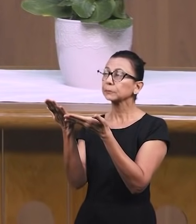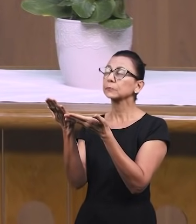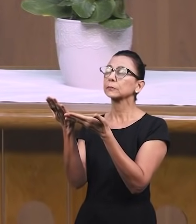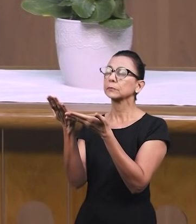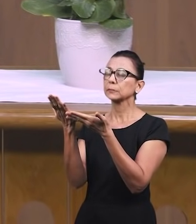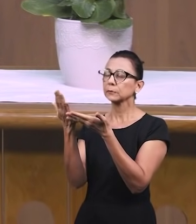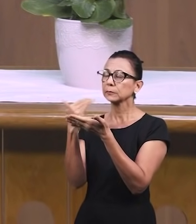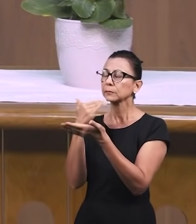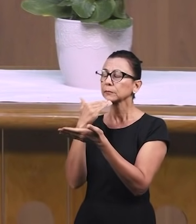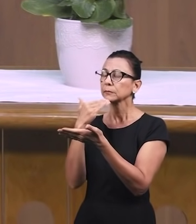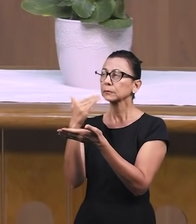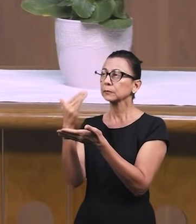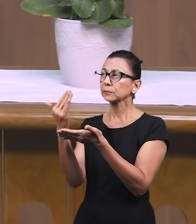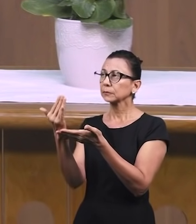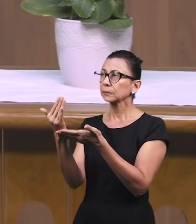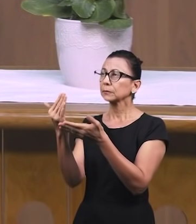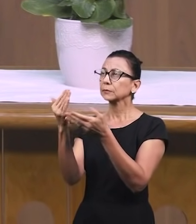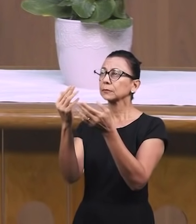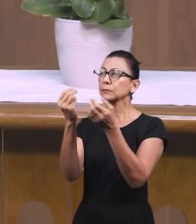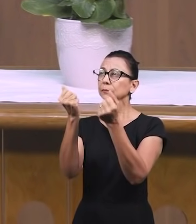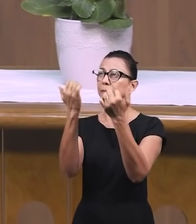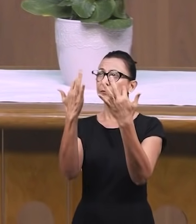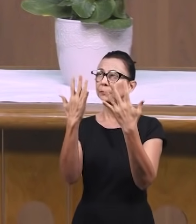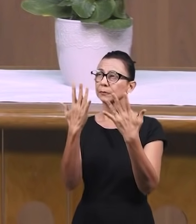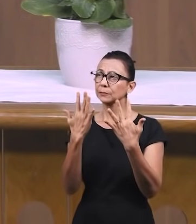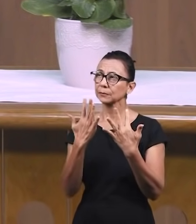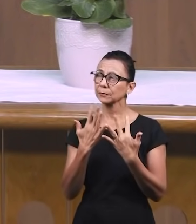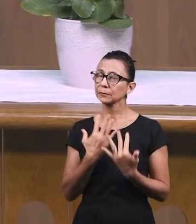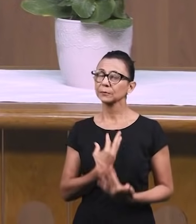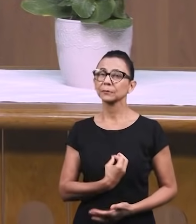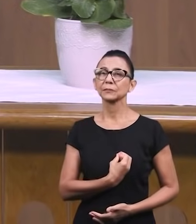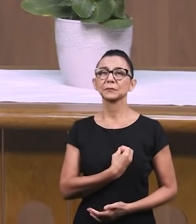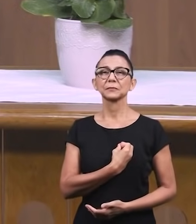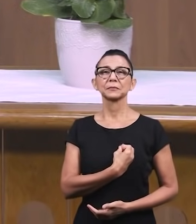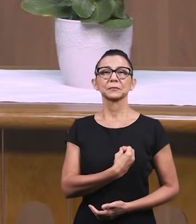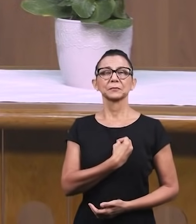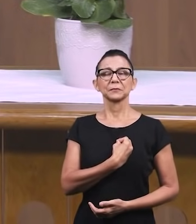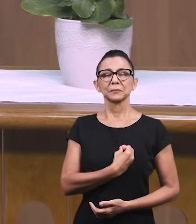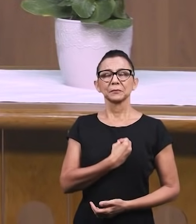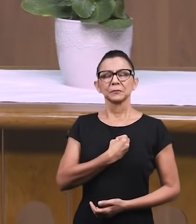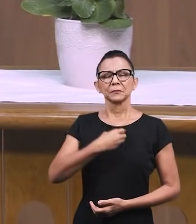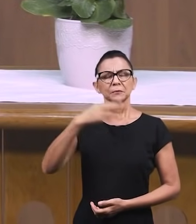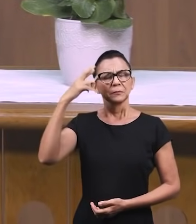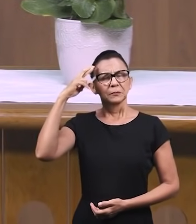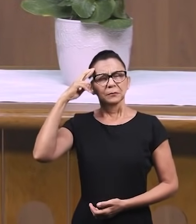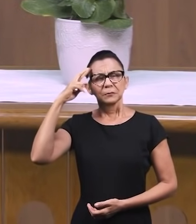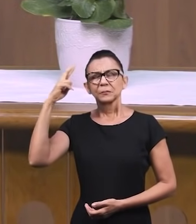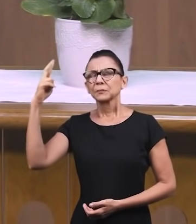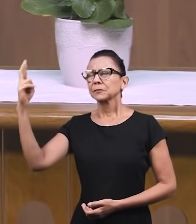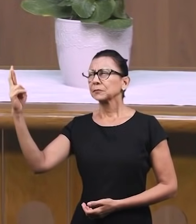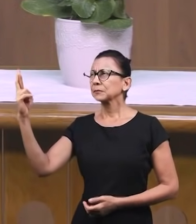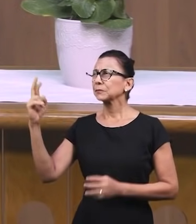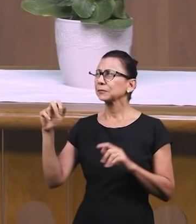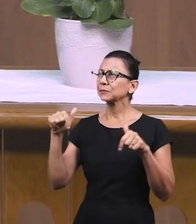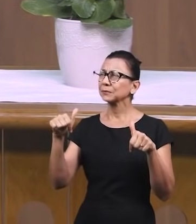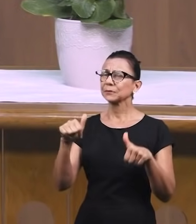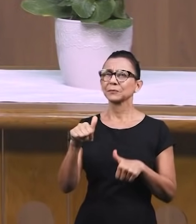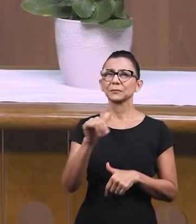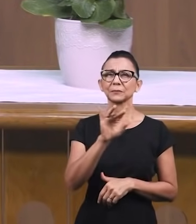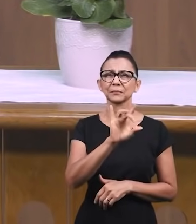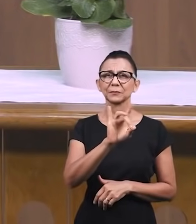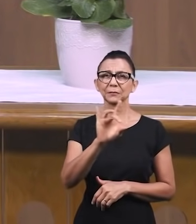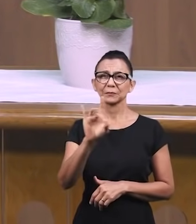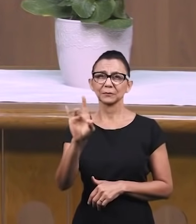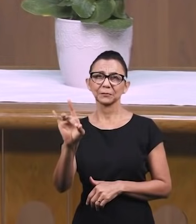vidas diante de Ti. Pedimos, ó Pai, a Tua bênção em nosso favor. Pedimos que Tu estejas agindo em